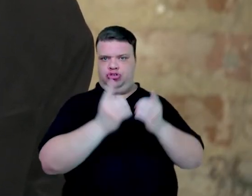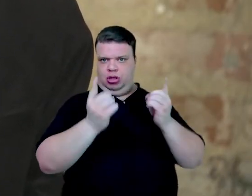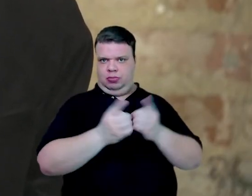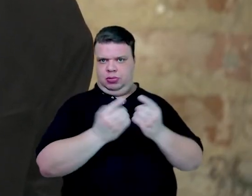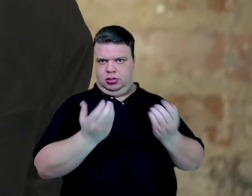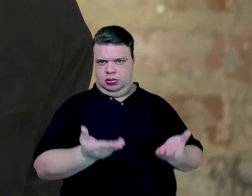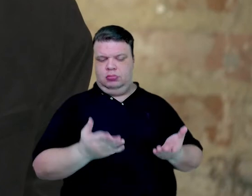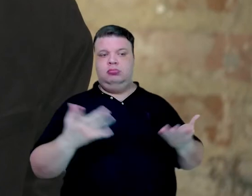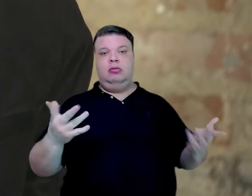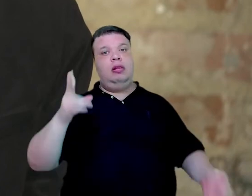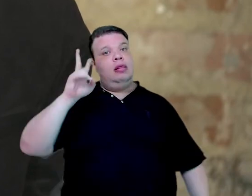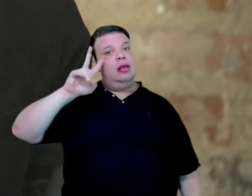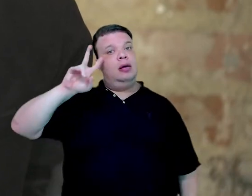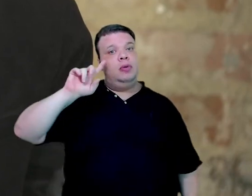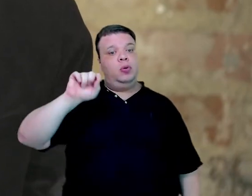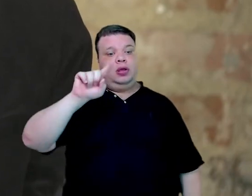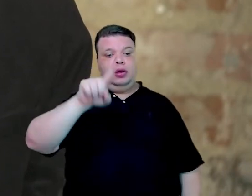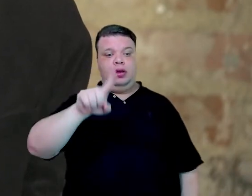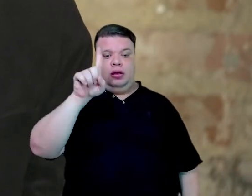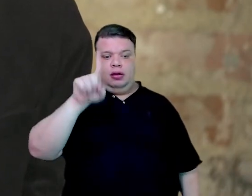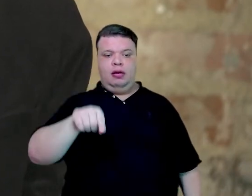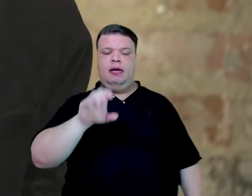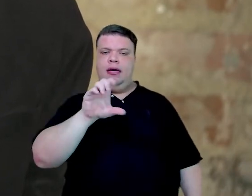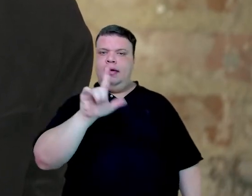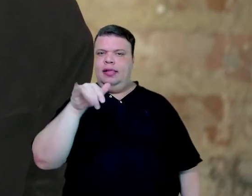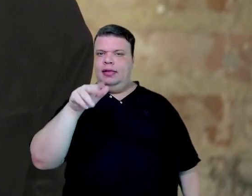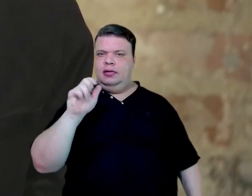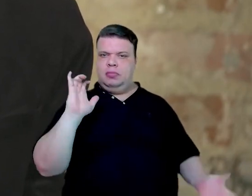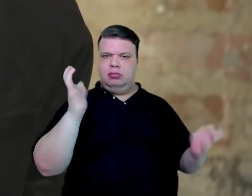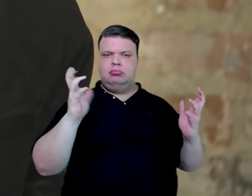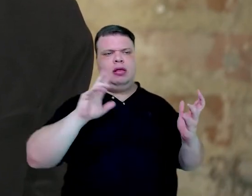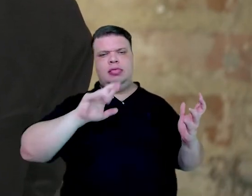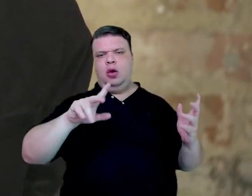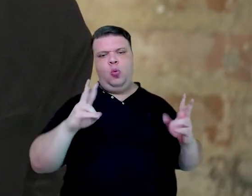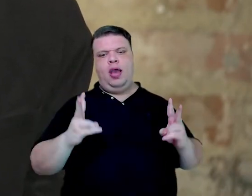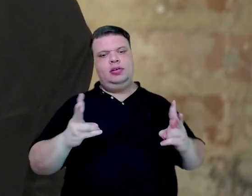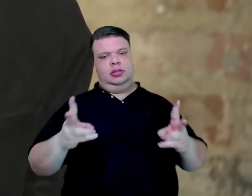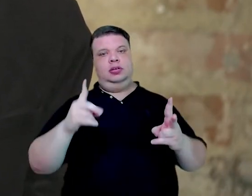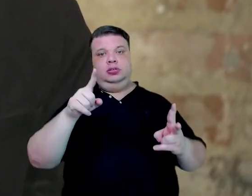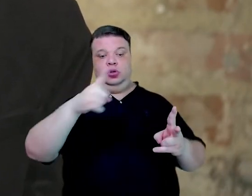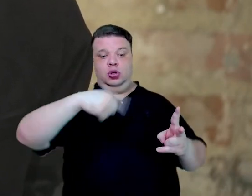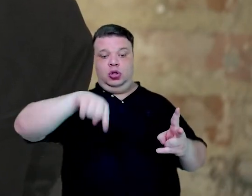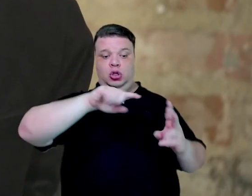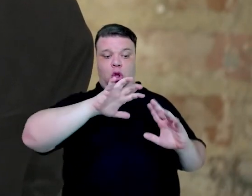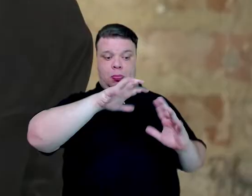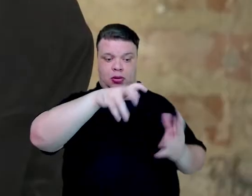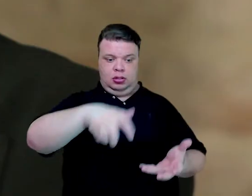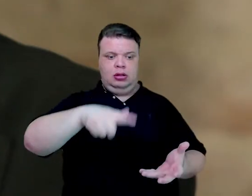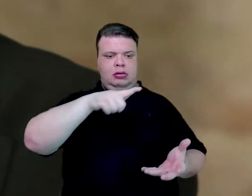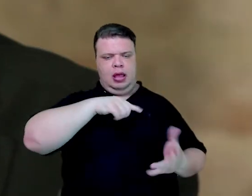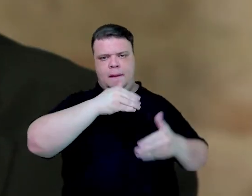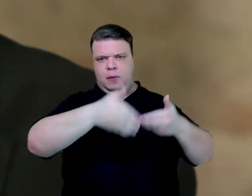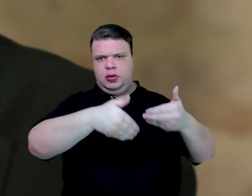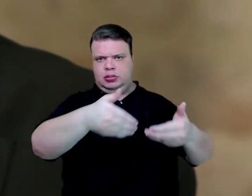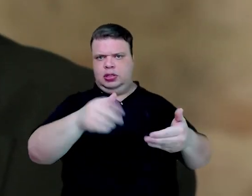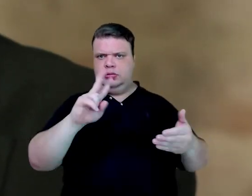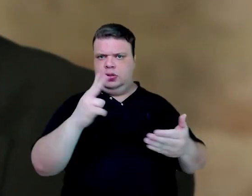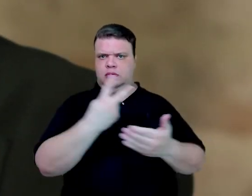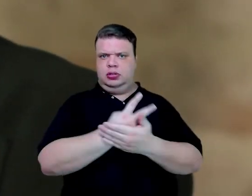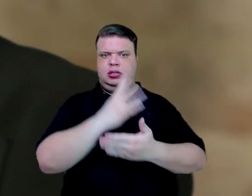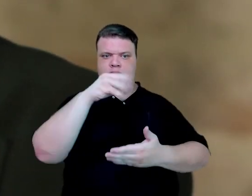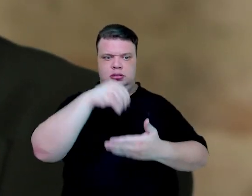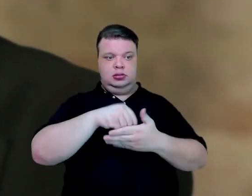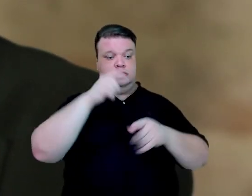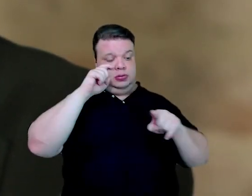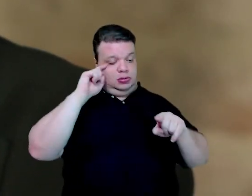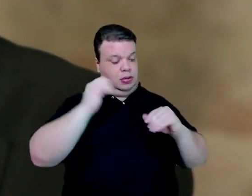nosso planeta tem processos envolvidos e que esses processos envolvidos, cada vez mais, interferem no